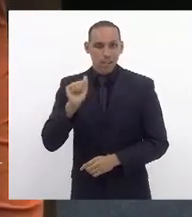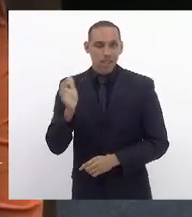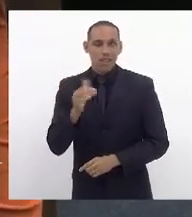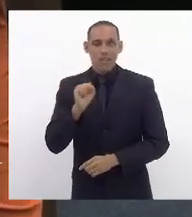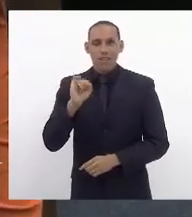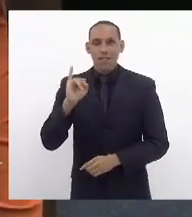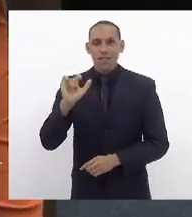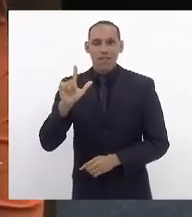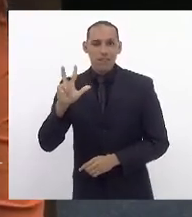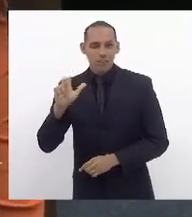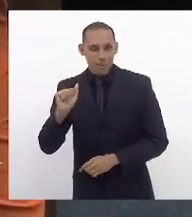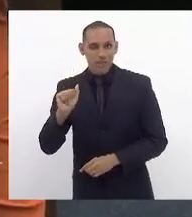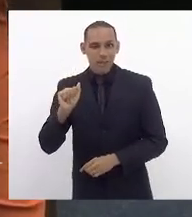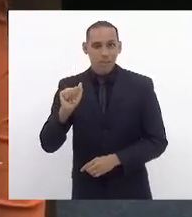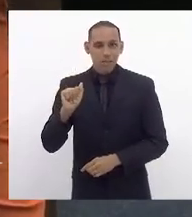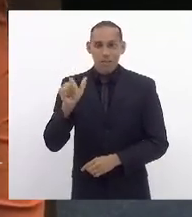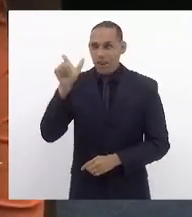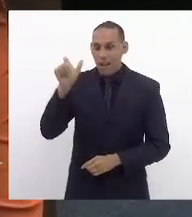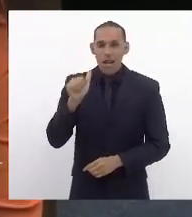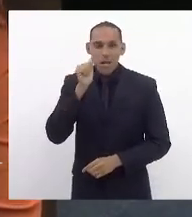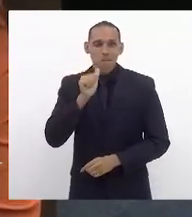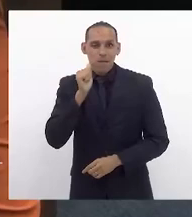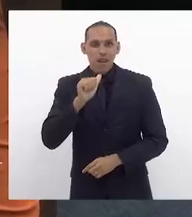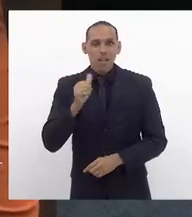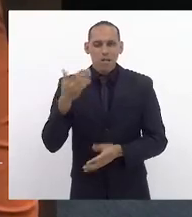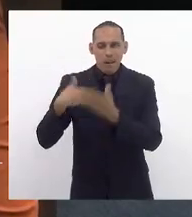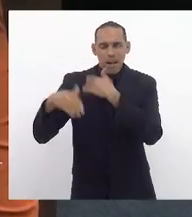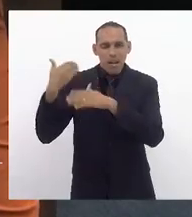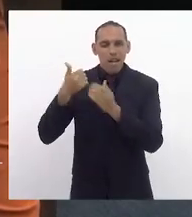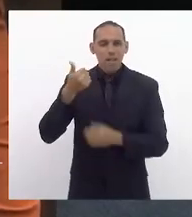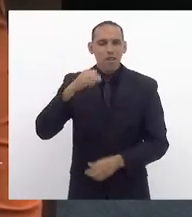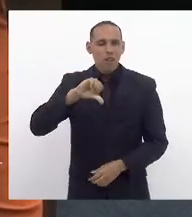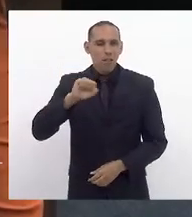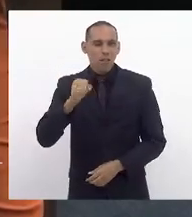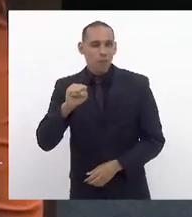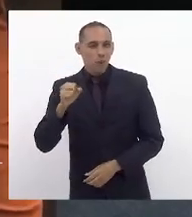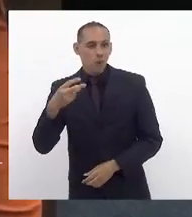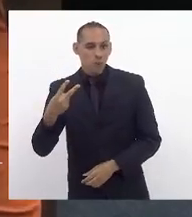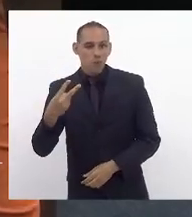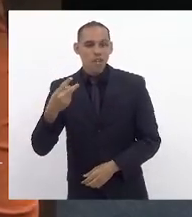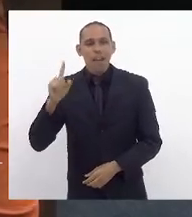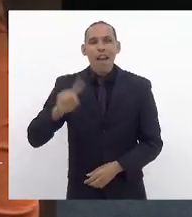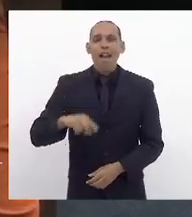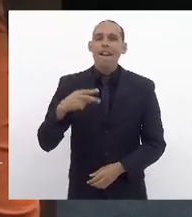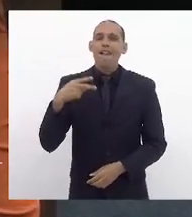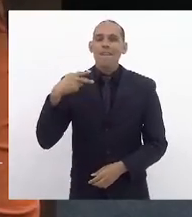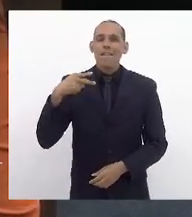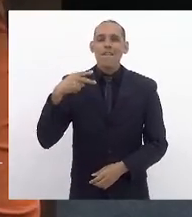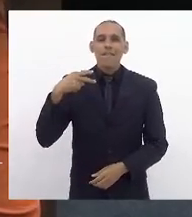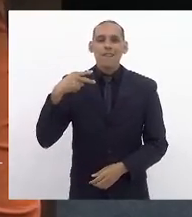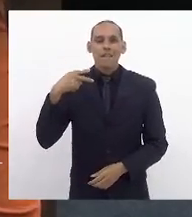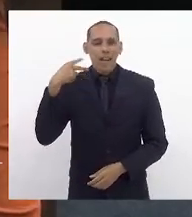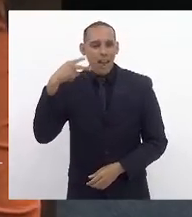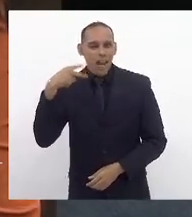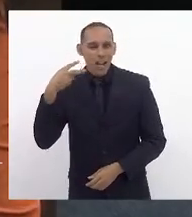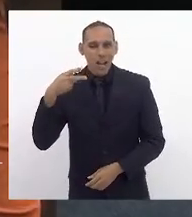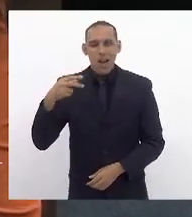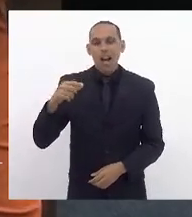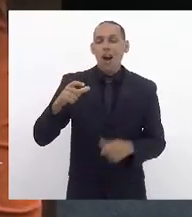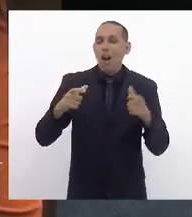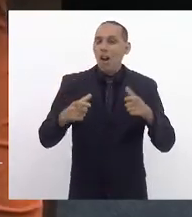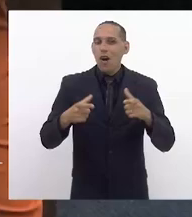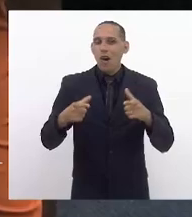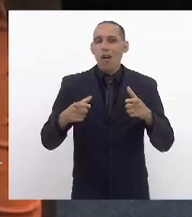Silva, em 1982, estava sendo vereadora da cidade do Rio de Janeiro e eu